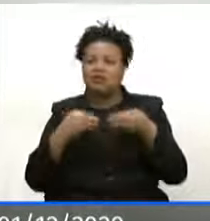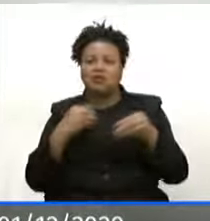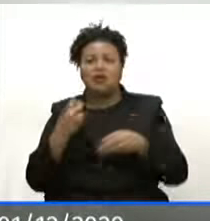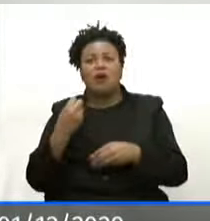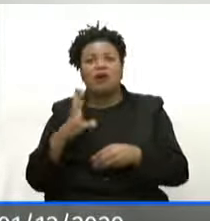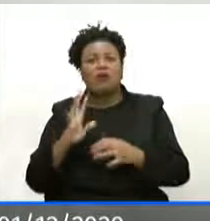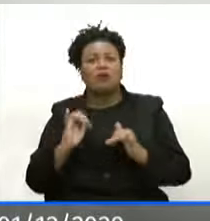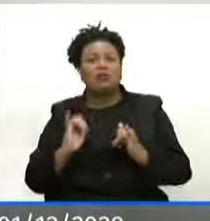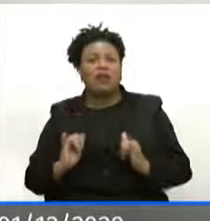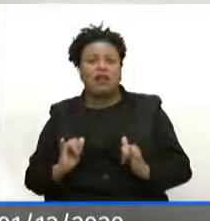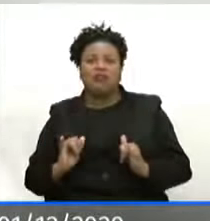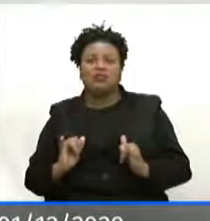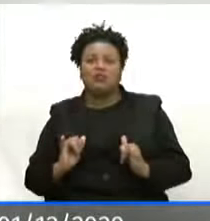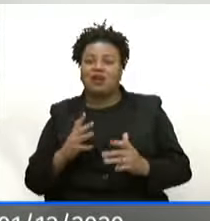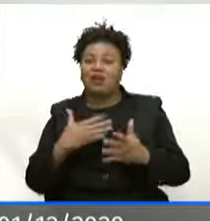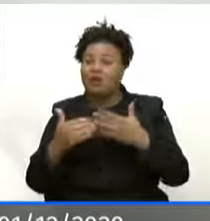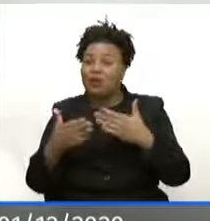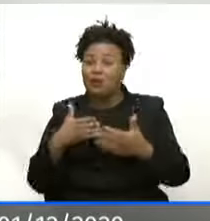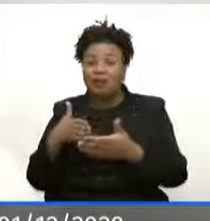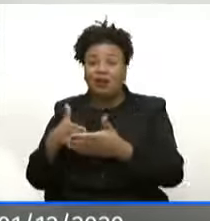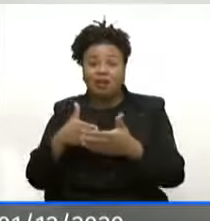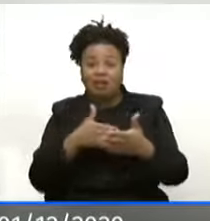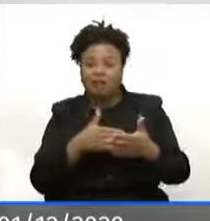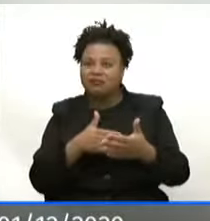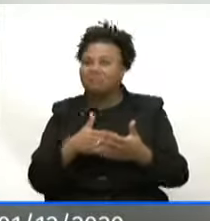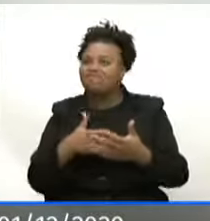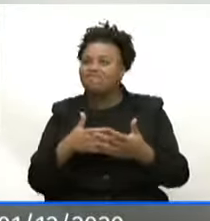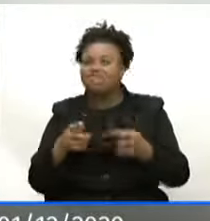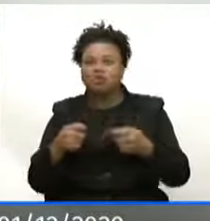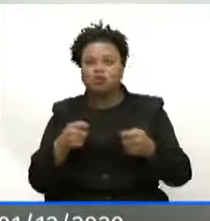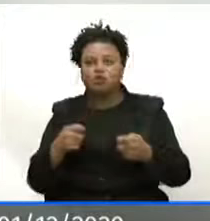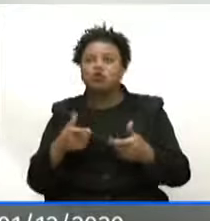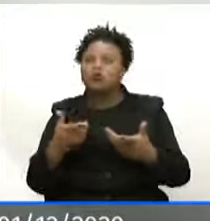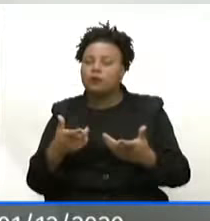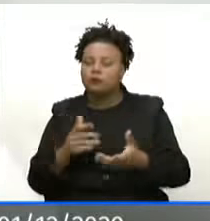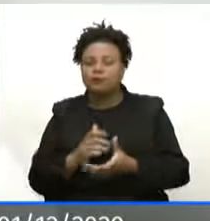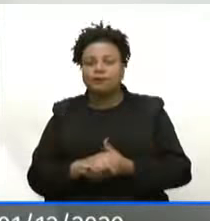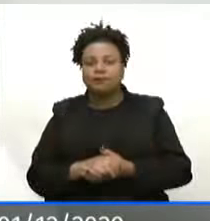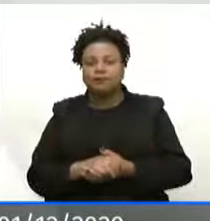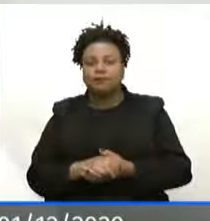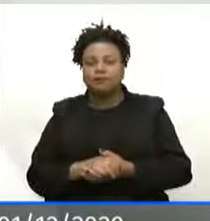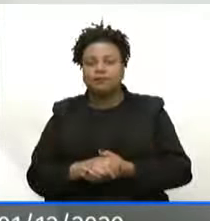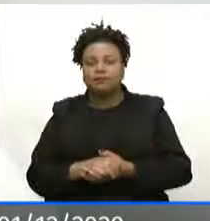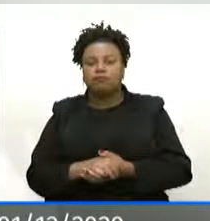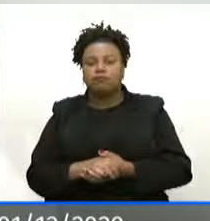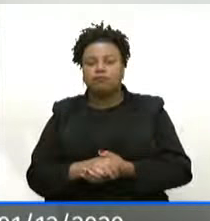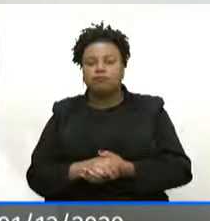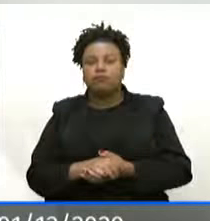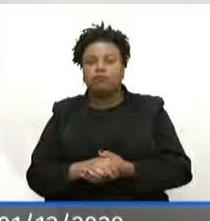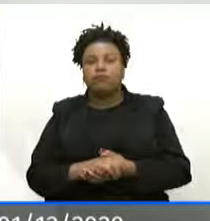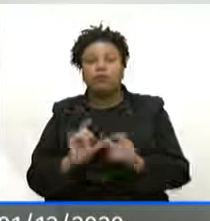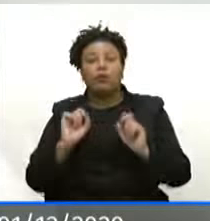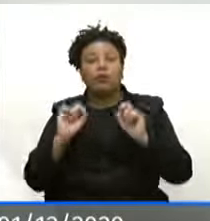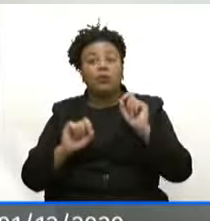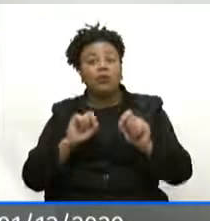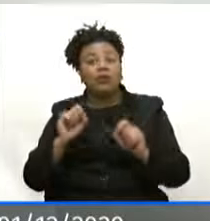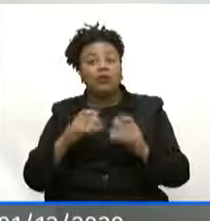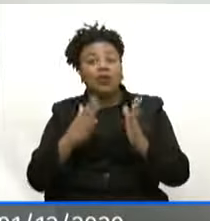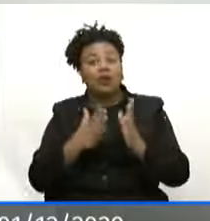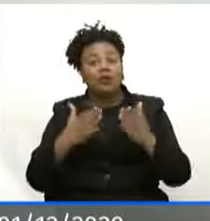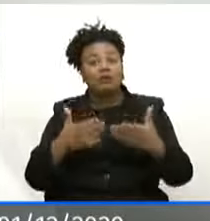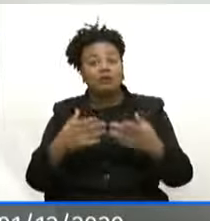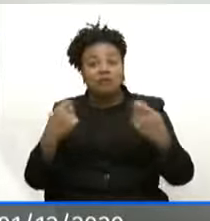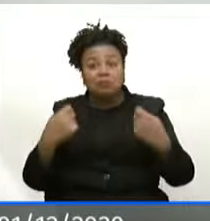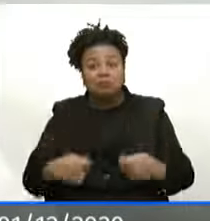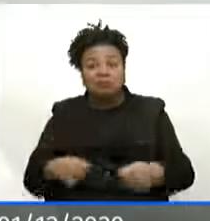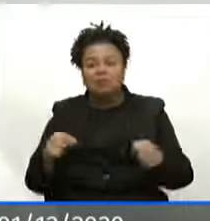de relaxar qualquer medida, né, digamos, de restrições. O que a comissão tem que fazer